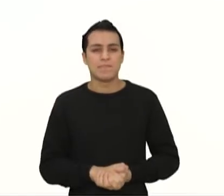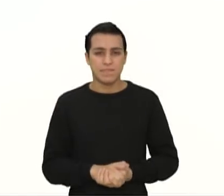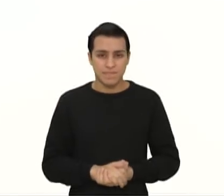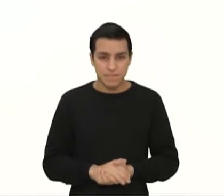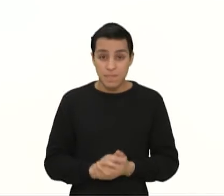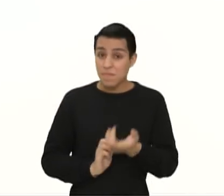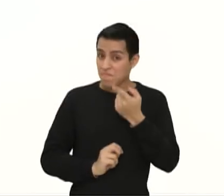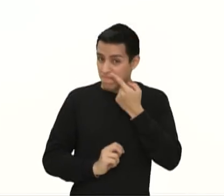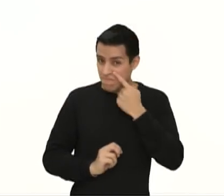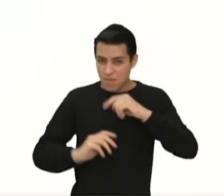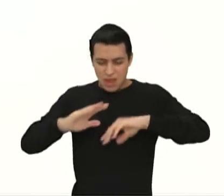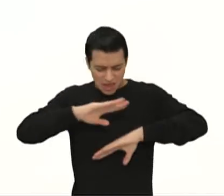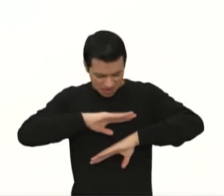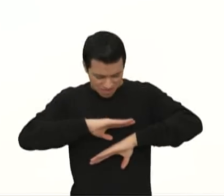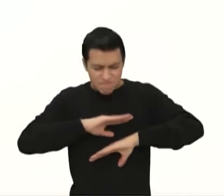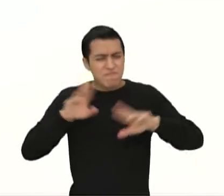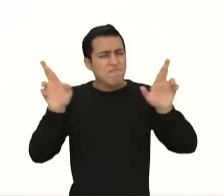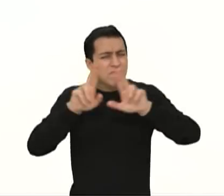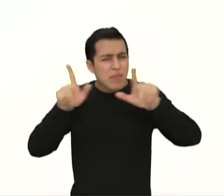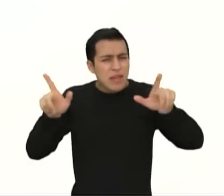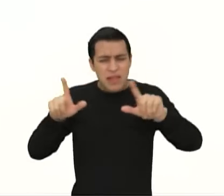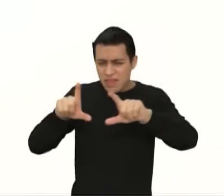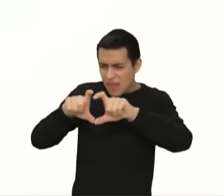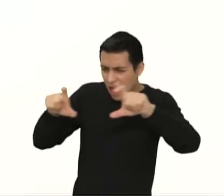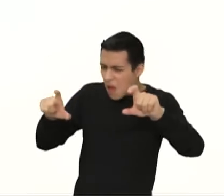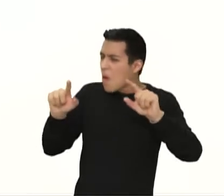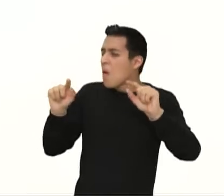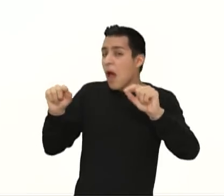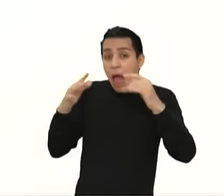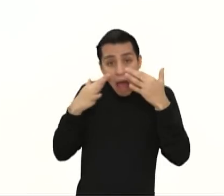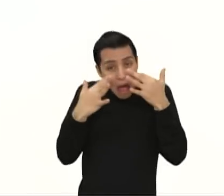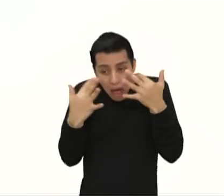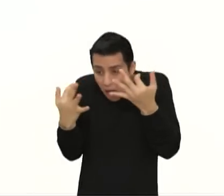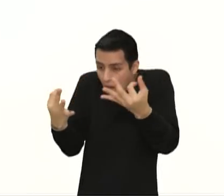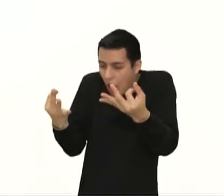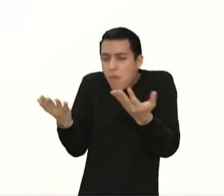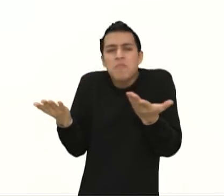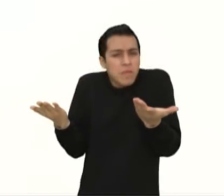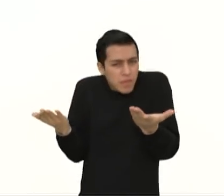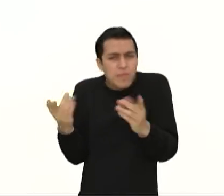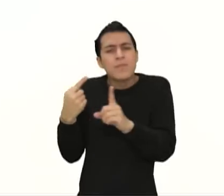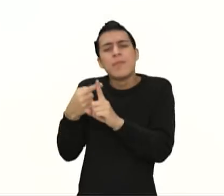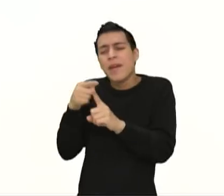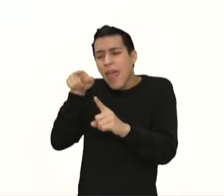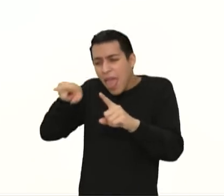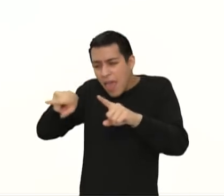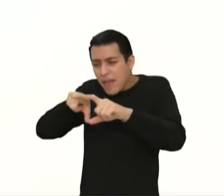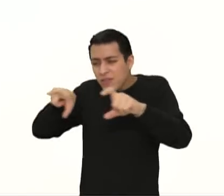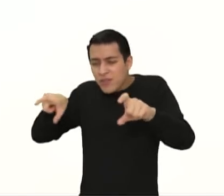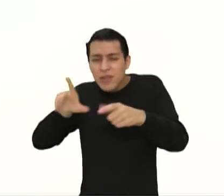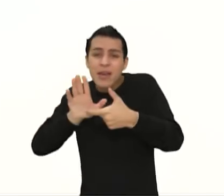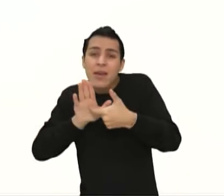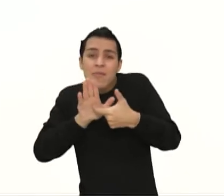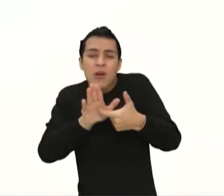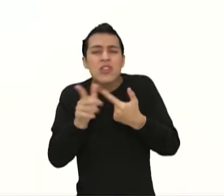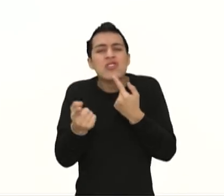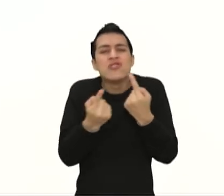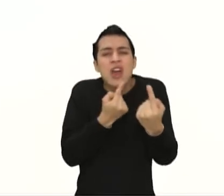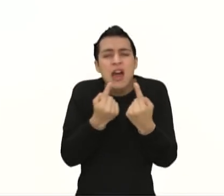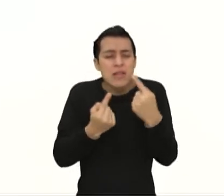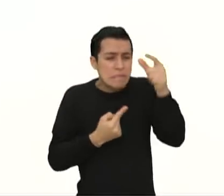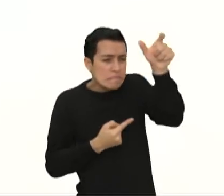A situação inusitada da tira que chama a atenção é por apresentar um diálogo entre